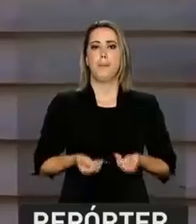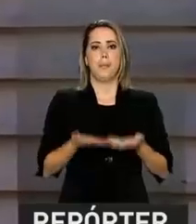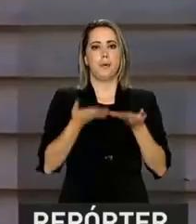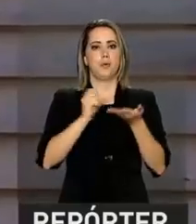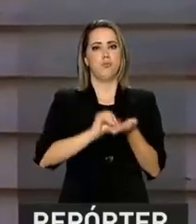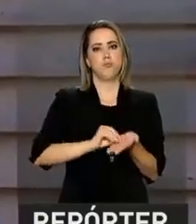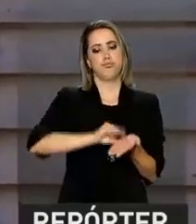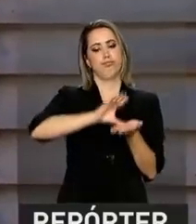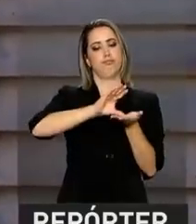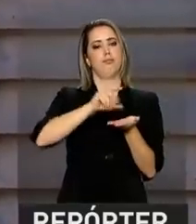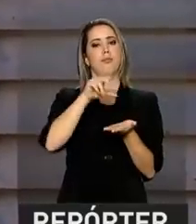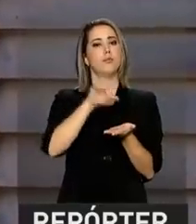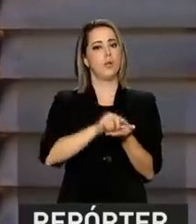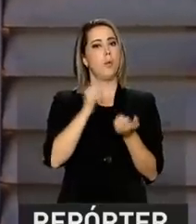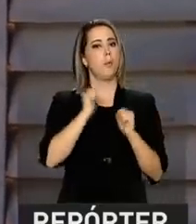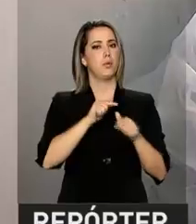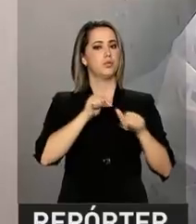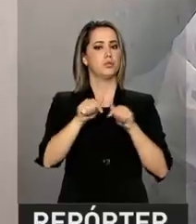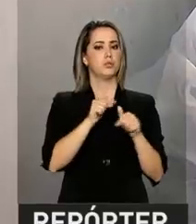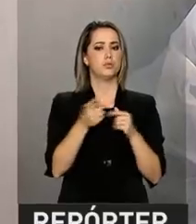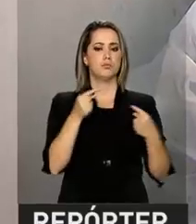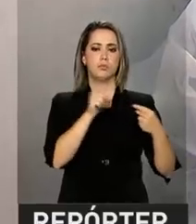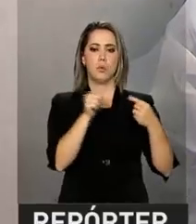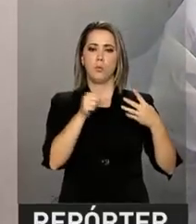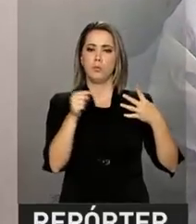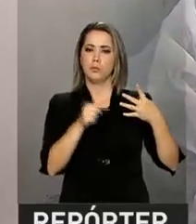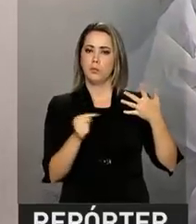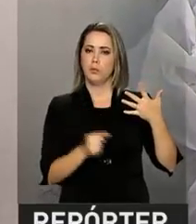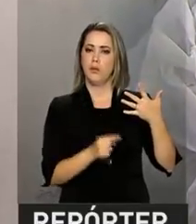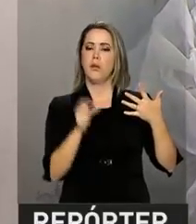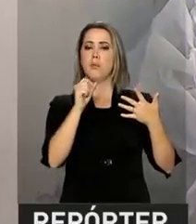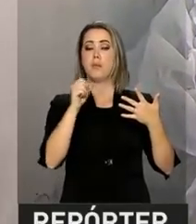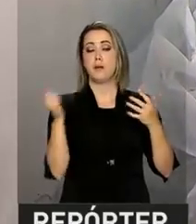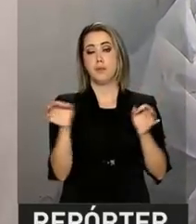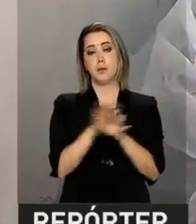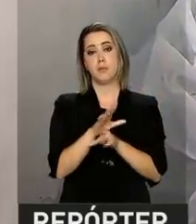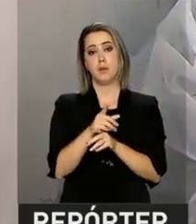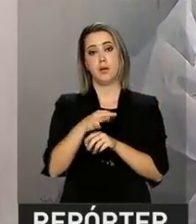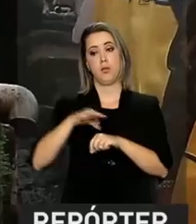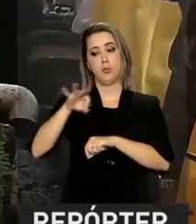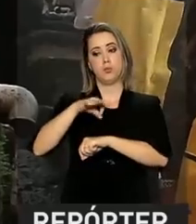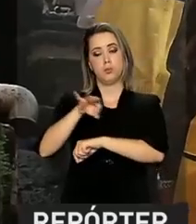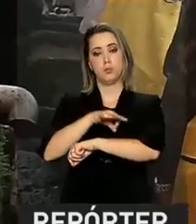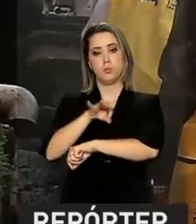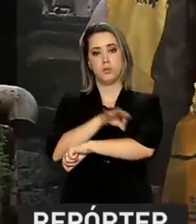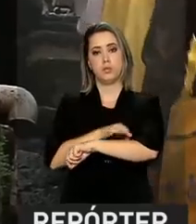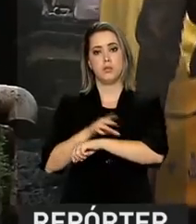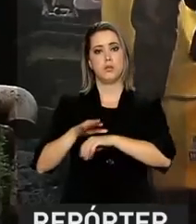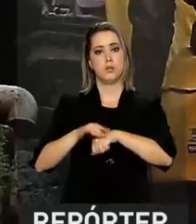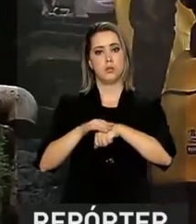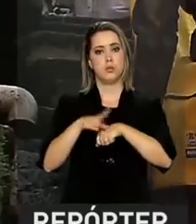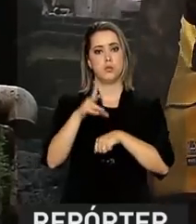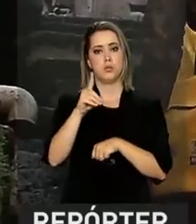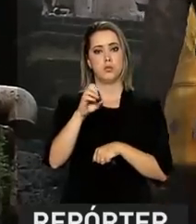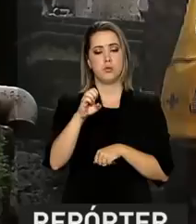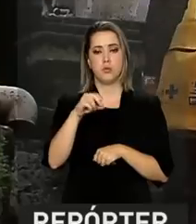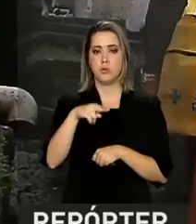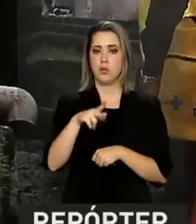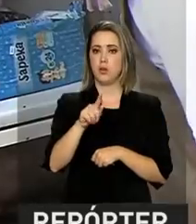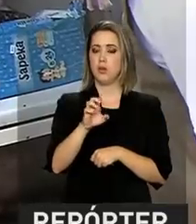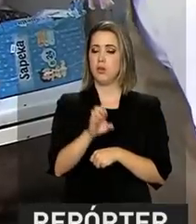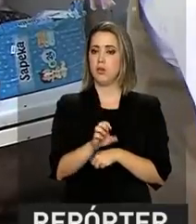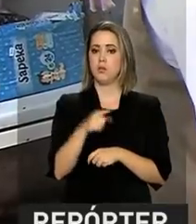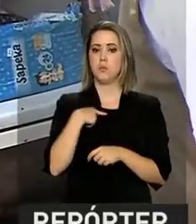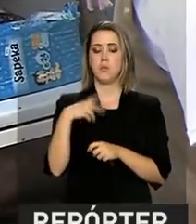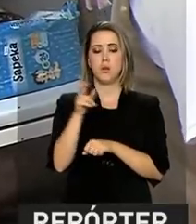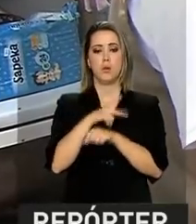um conjunto de ações voltadas para a eliminação do mosquito Aedes aegypti, transmissor da dengue, chikungunya e zika.